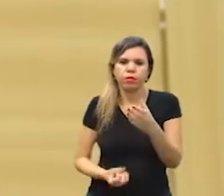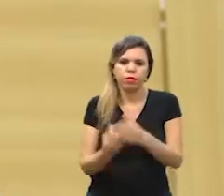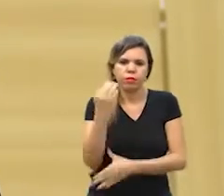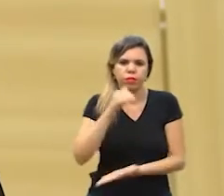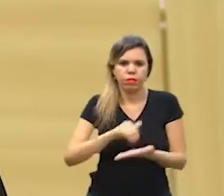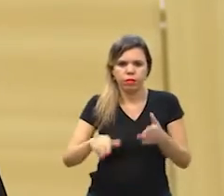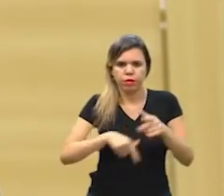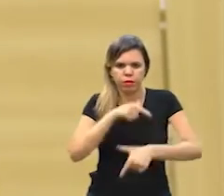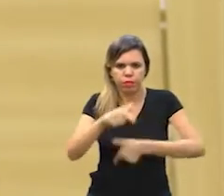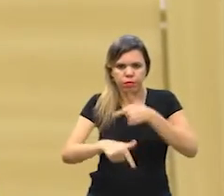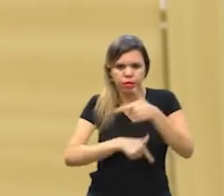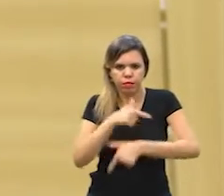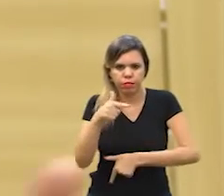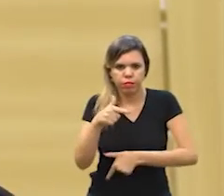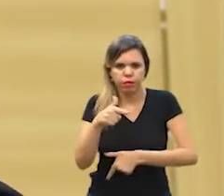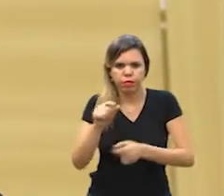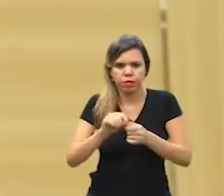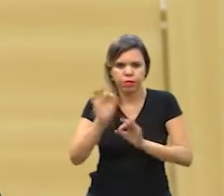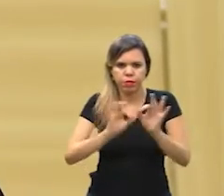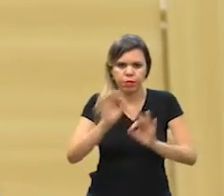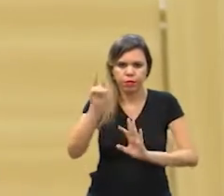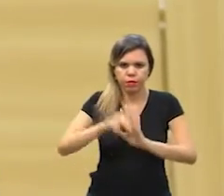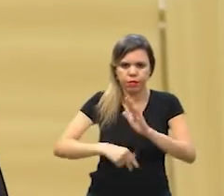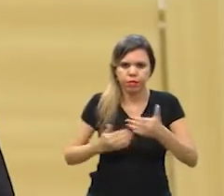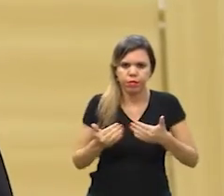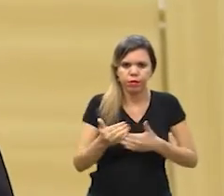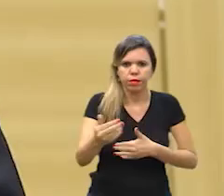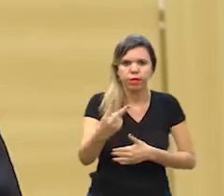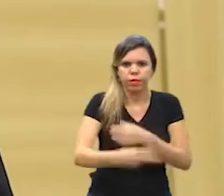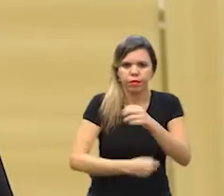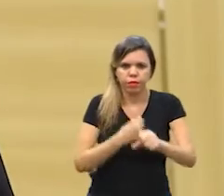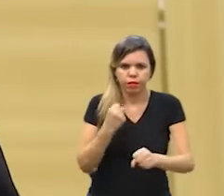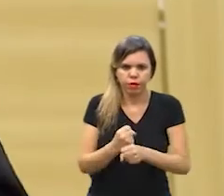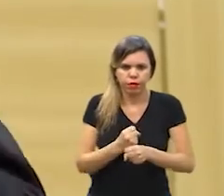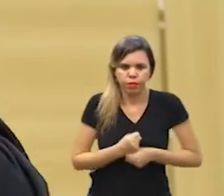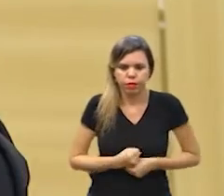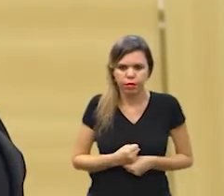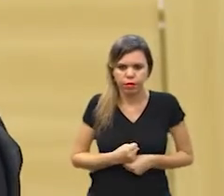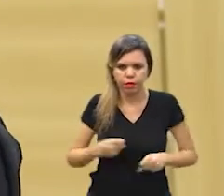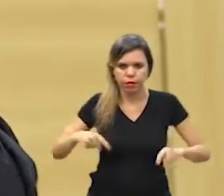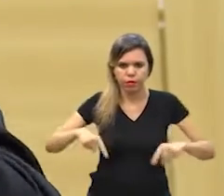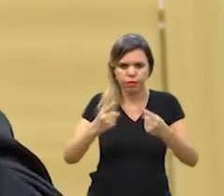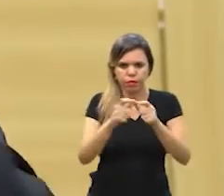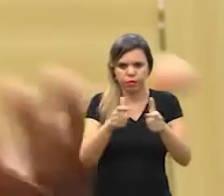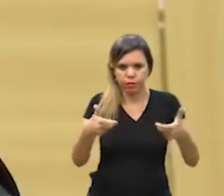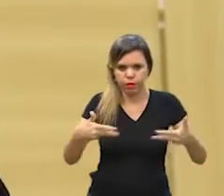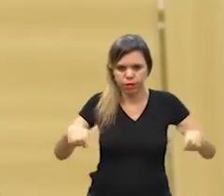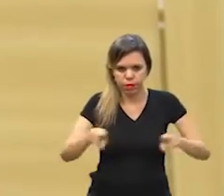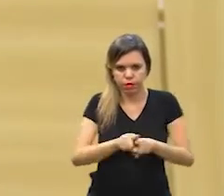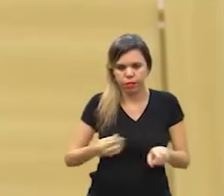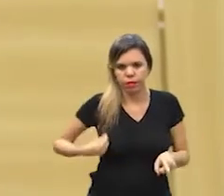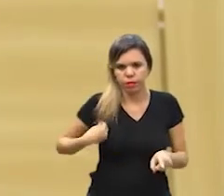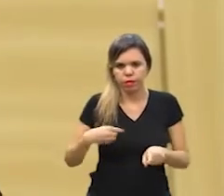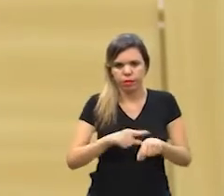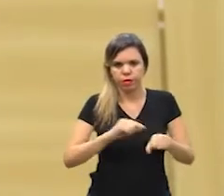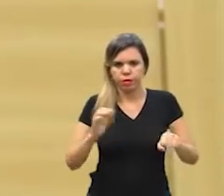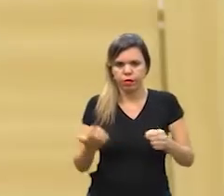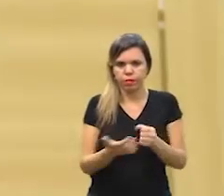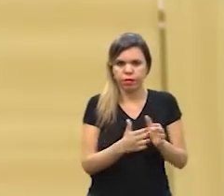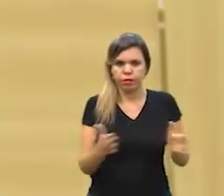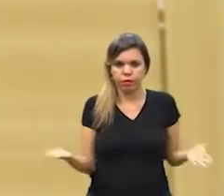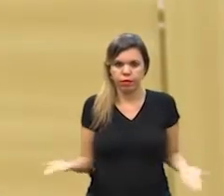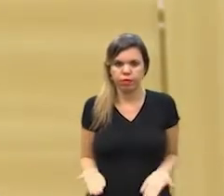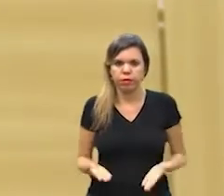nova formação e com todo o trabalho que vai ser feito ao longo desses 2 anos. Os desafios são muito grandes. Vivemos um momento